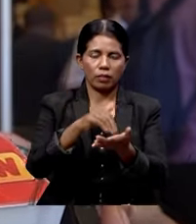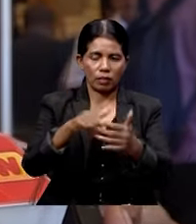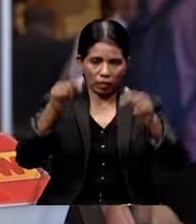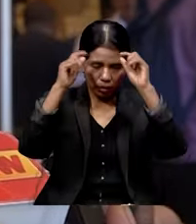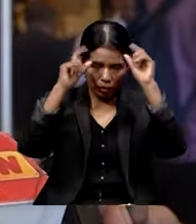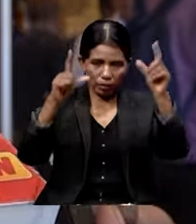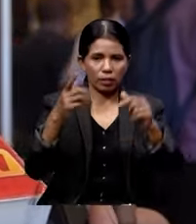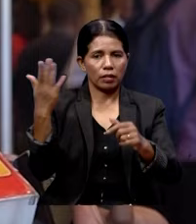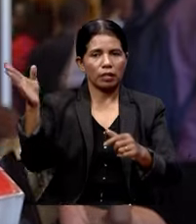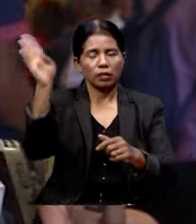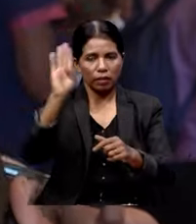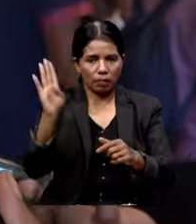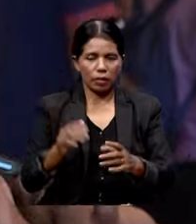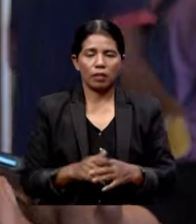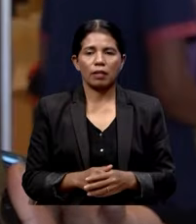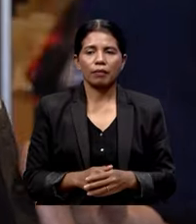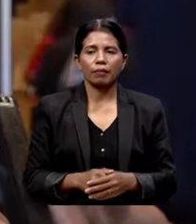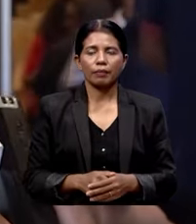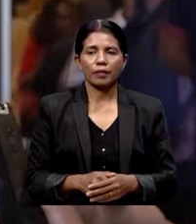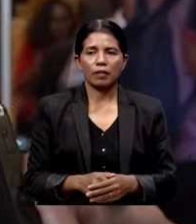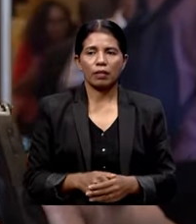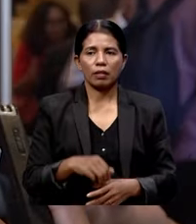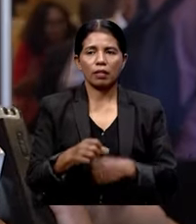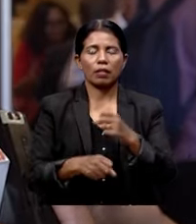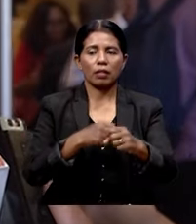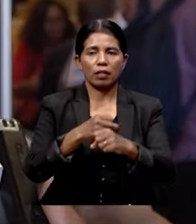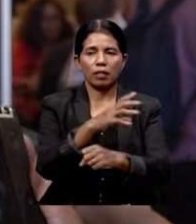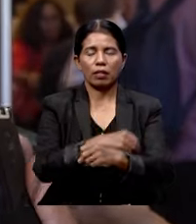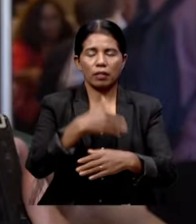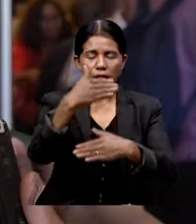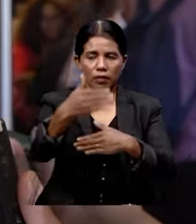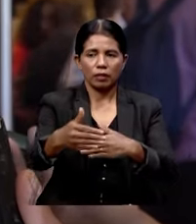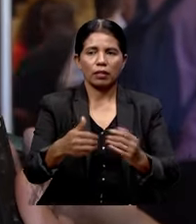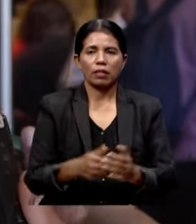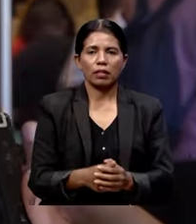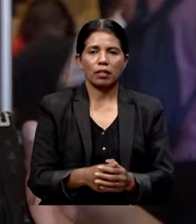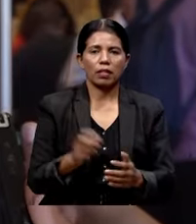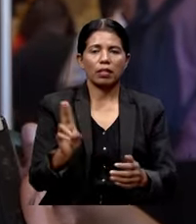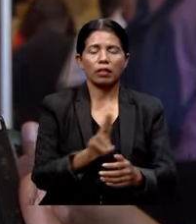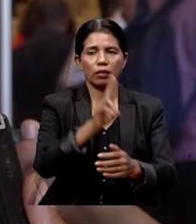e a Brasil. Nesse momento, ainda mais adiantado Lima, que é a Universidade